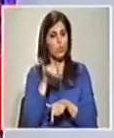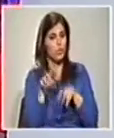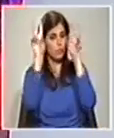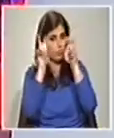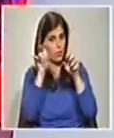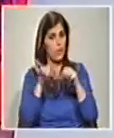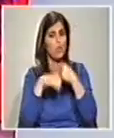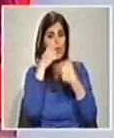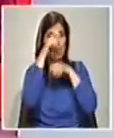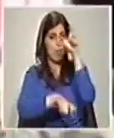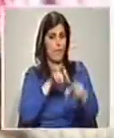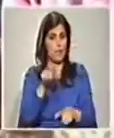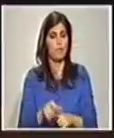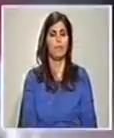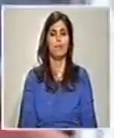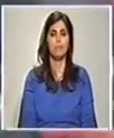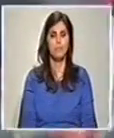Civil.